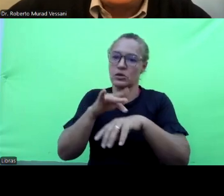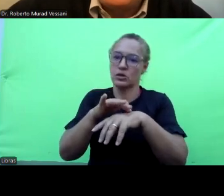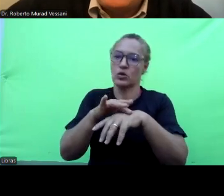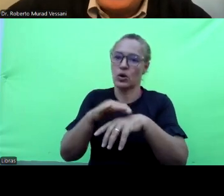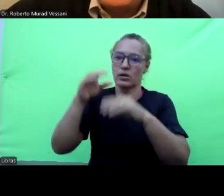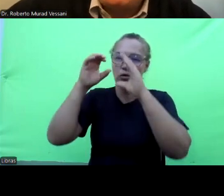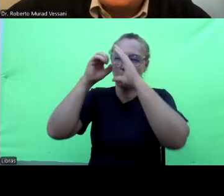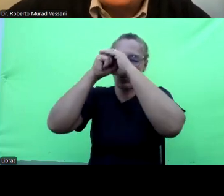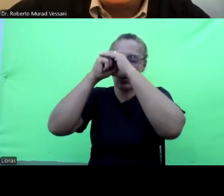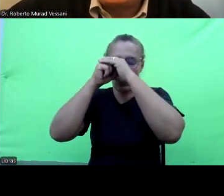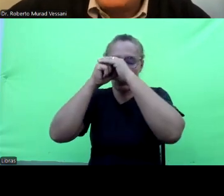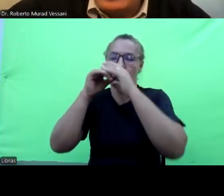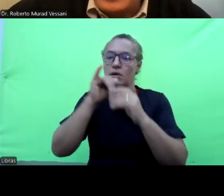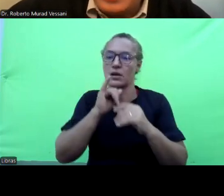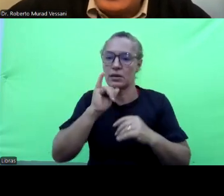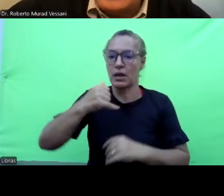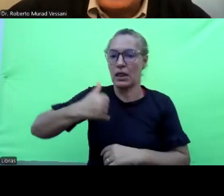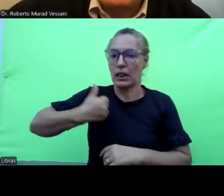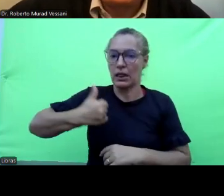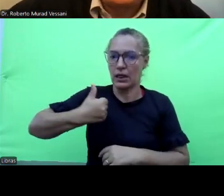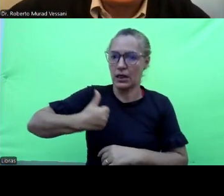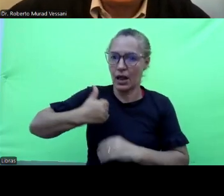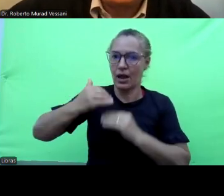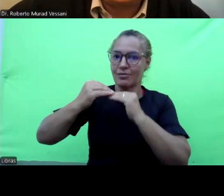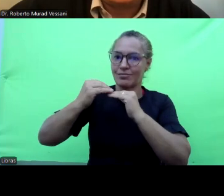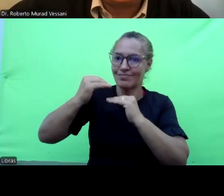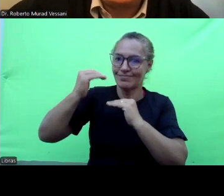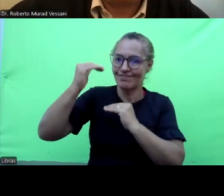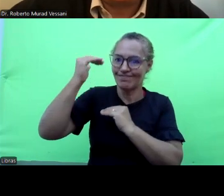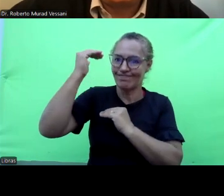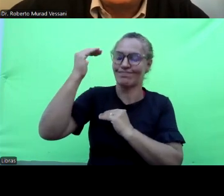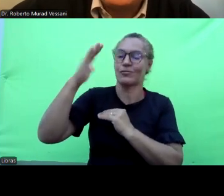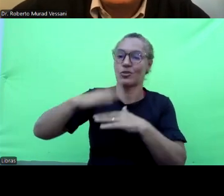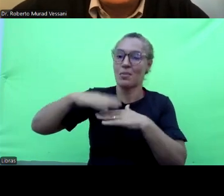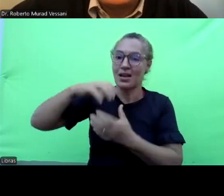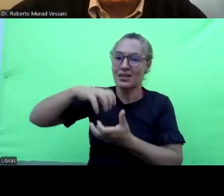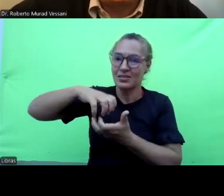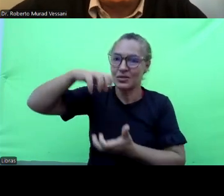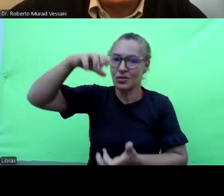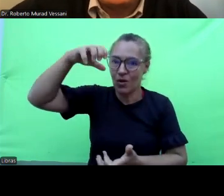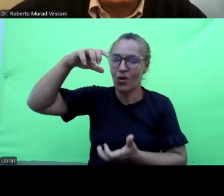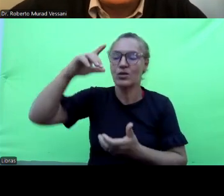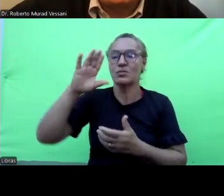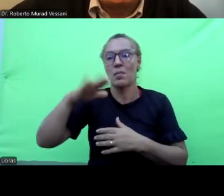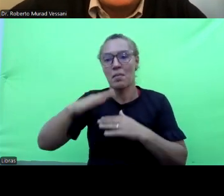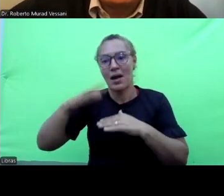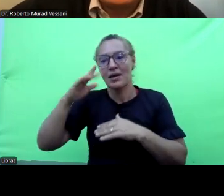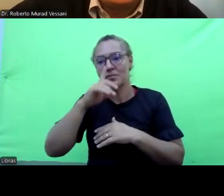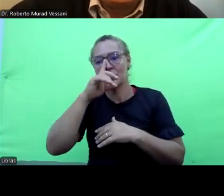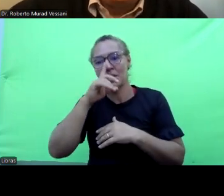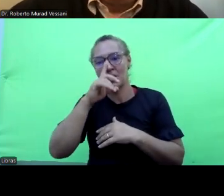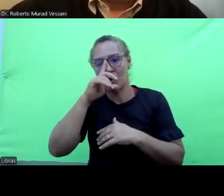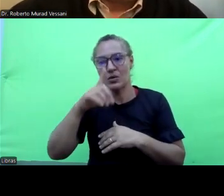a idade mais avançada é um deles, né? Quanto mais idoso o paciente, maior o risco de ter glaucoma primário de ângulo